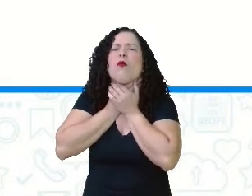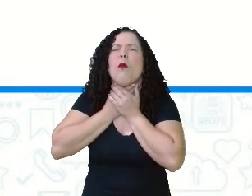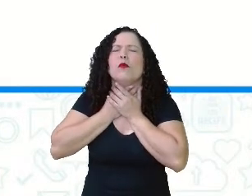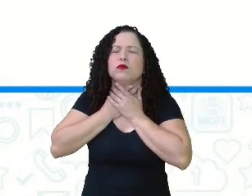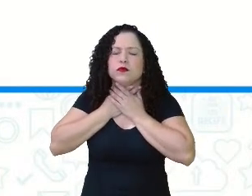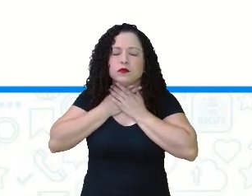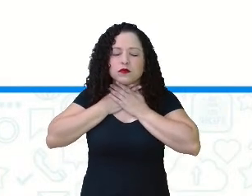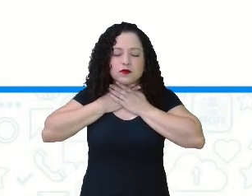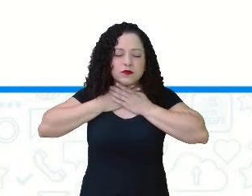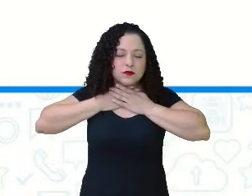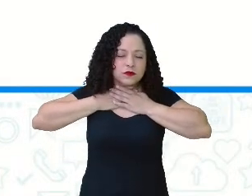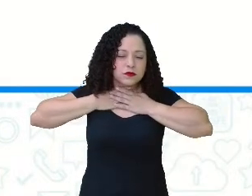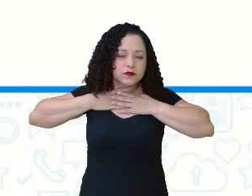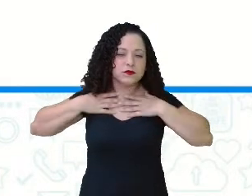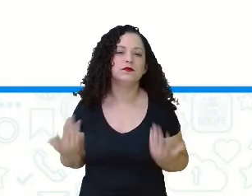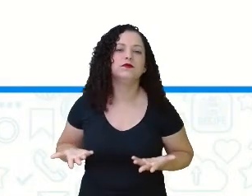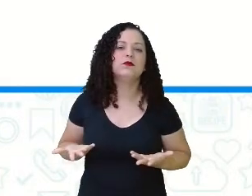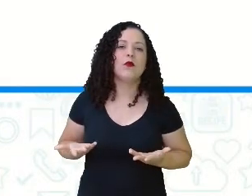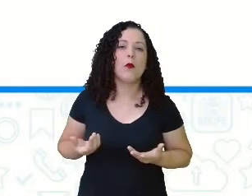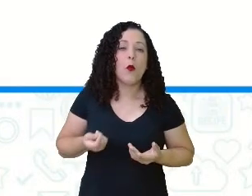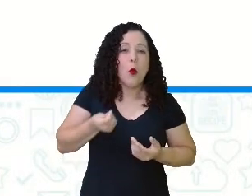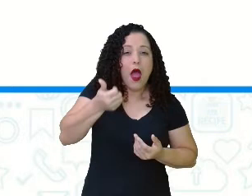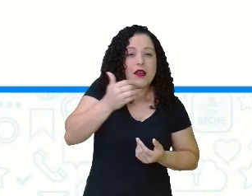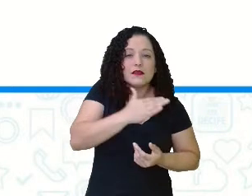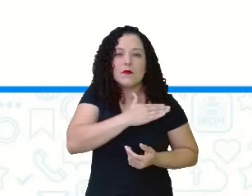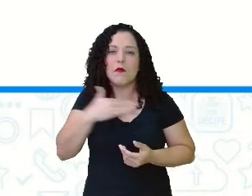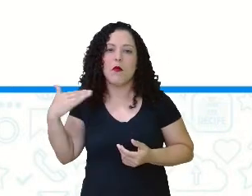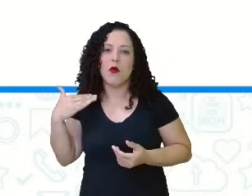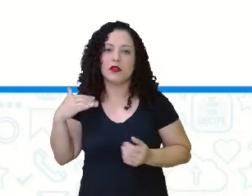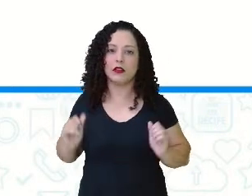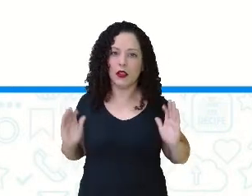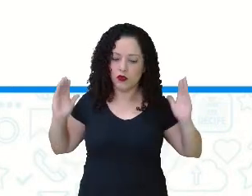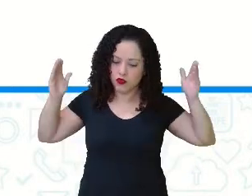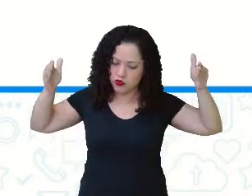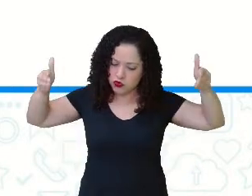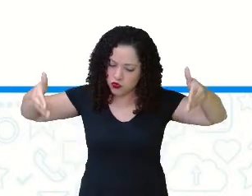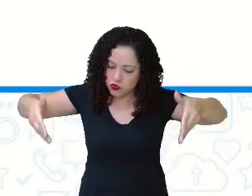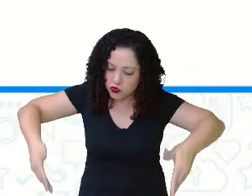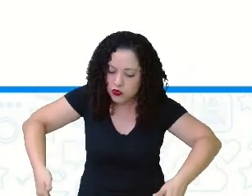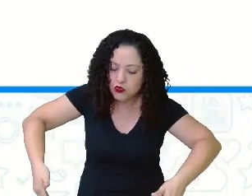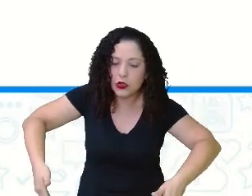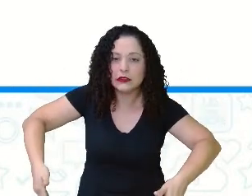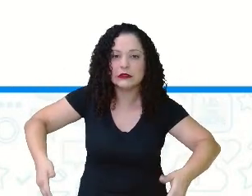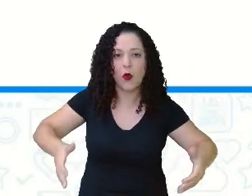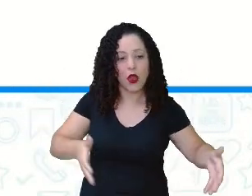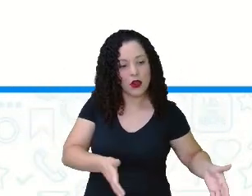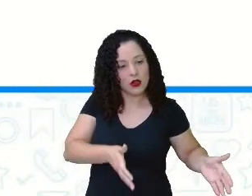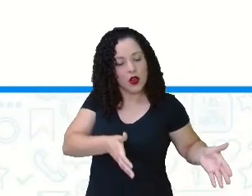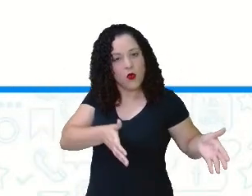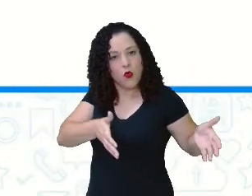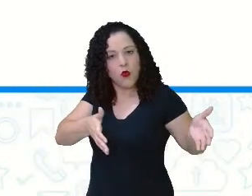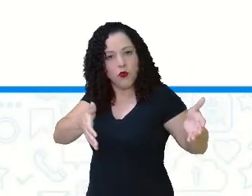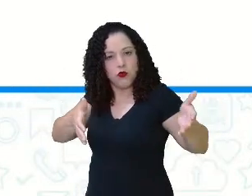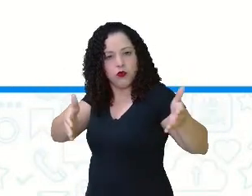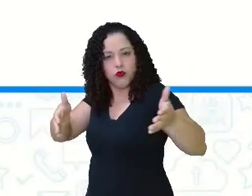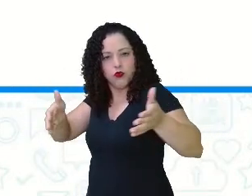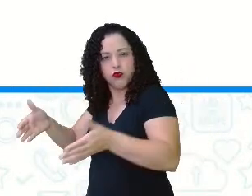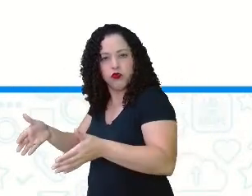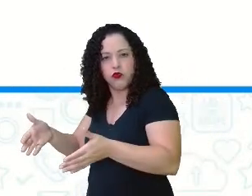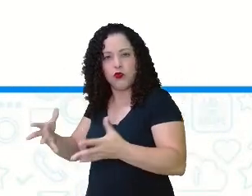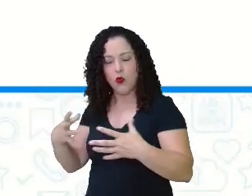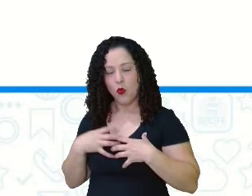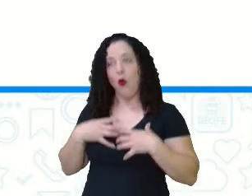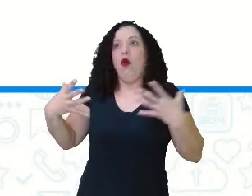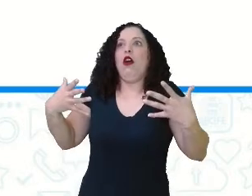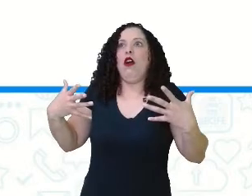desfalecer. Tida como morta, foi colocada em um caixão. Enquanto era transportada, sofreu um